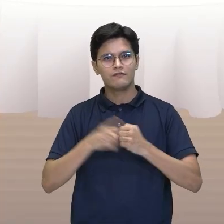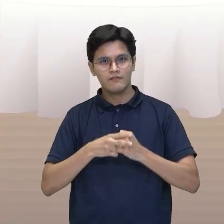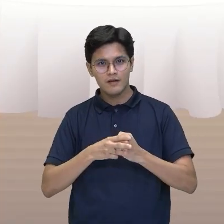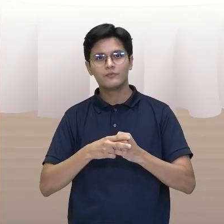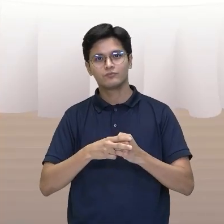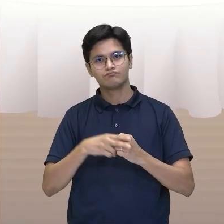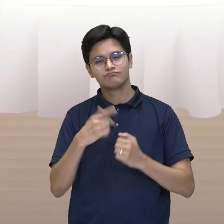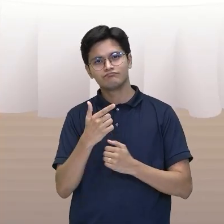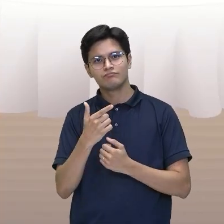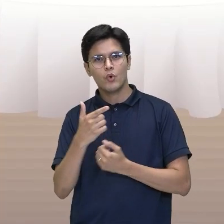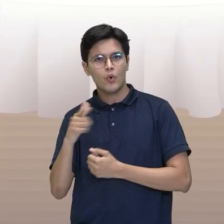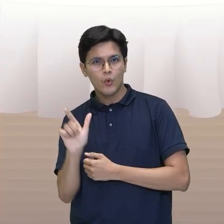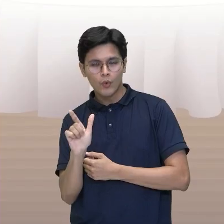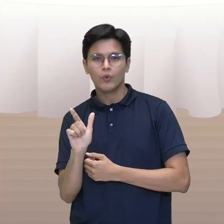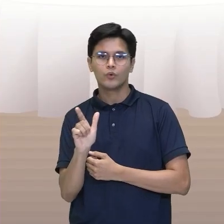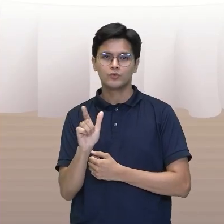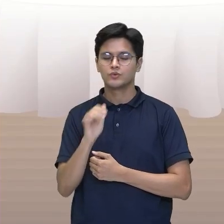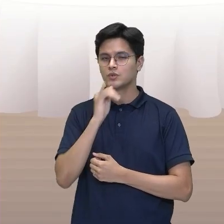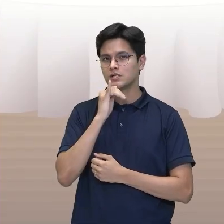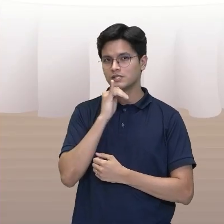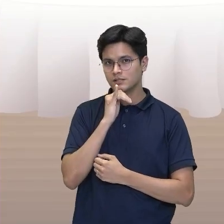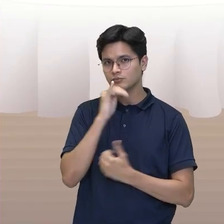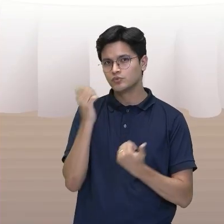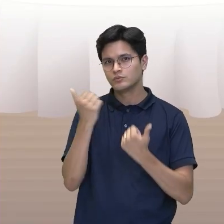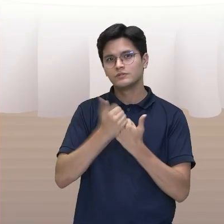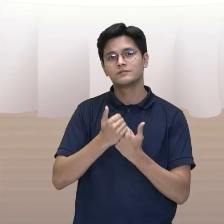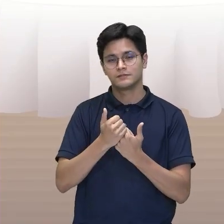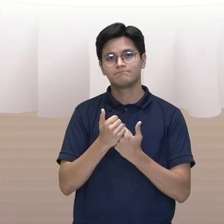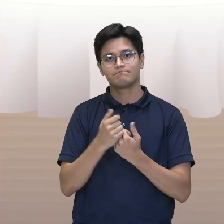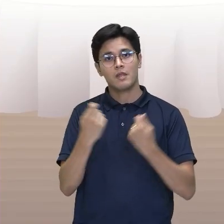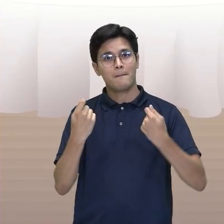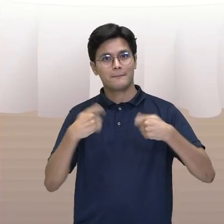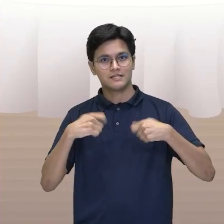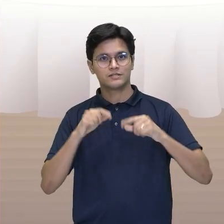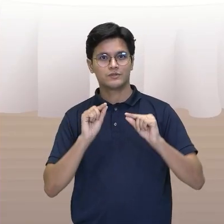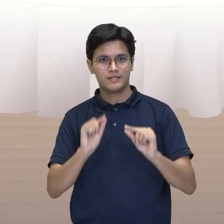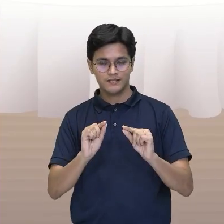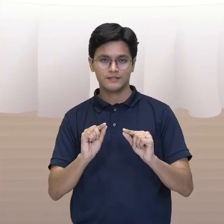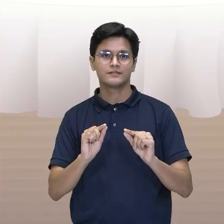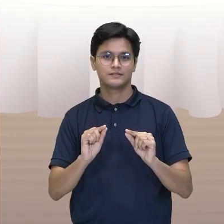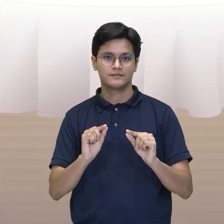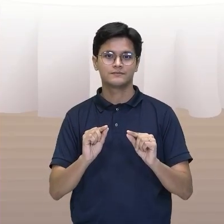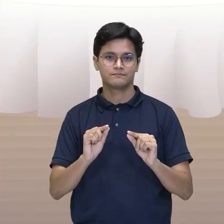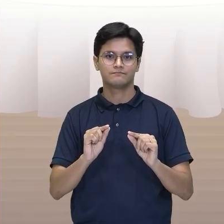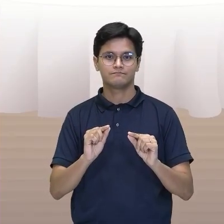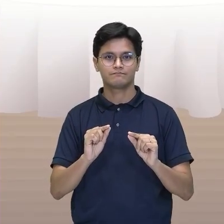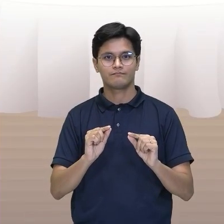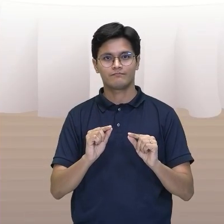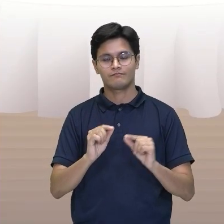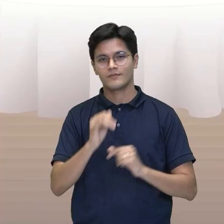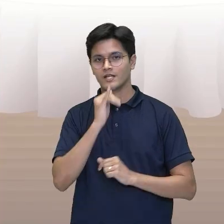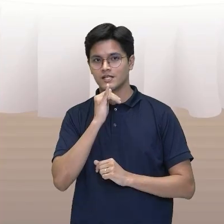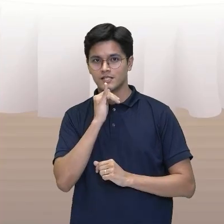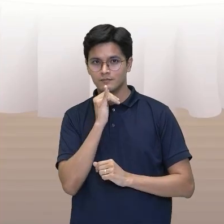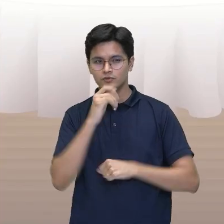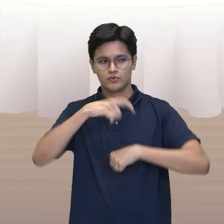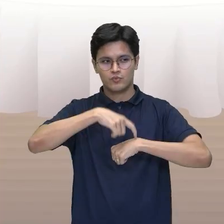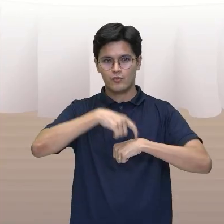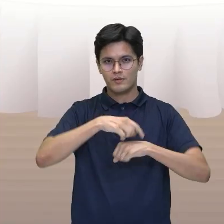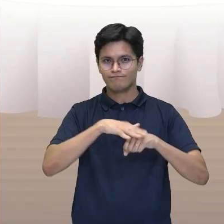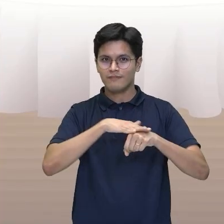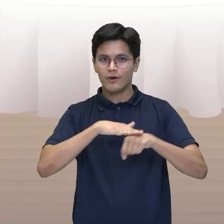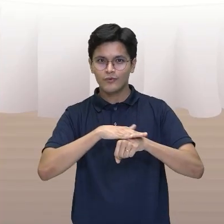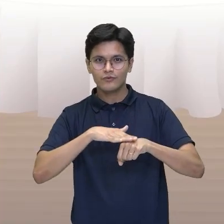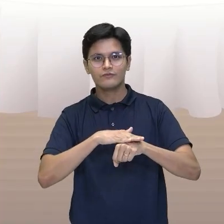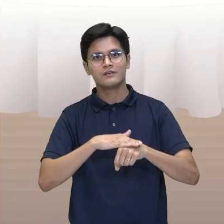ele, o may, por exemplo, ele vai, então, causar àquela pessoa com quem eu estou conversando uma ideia